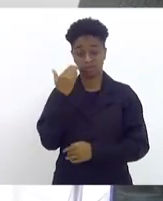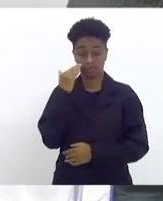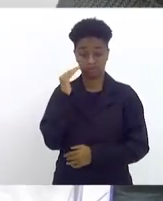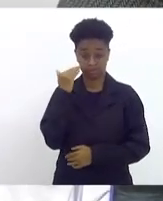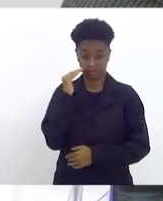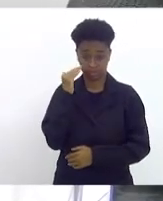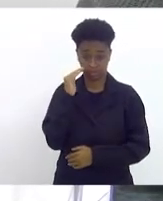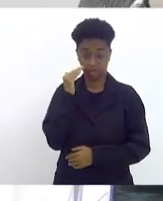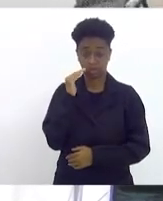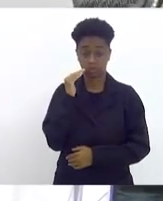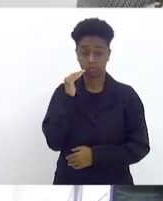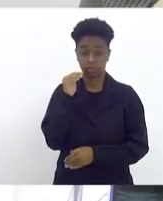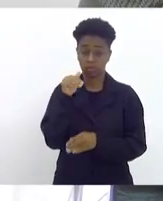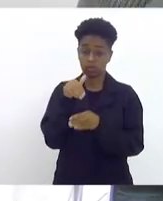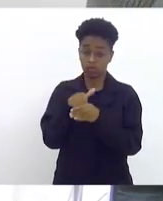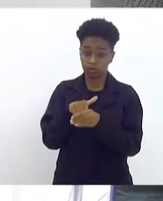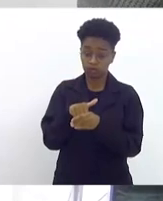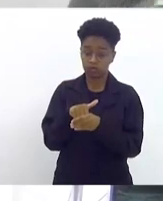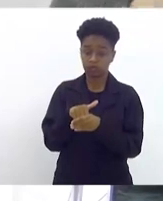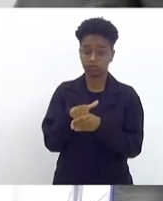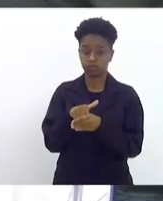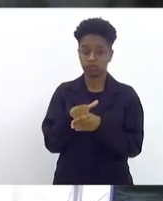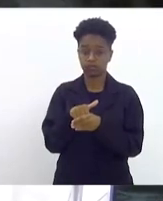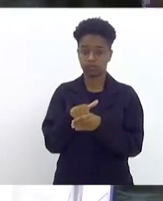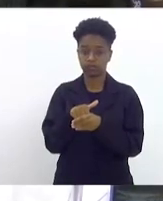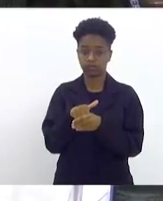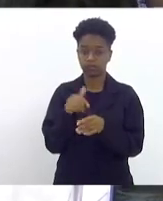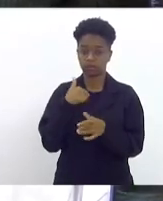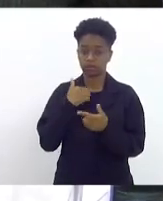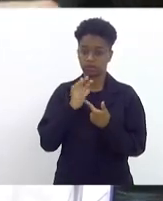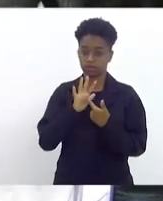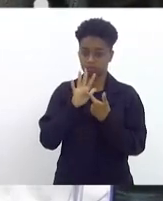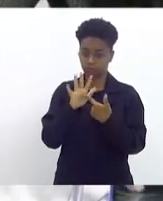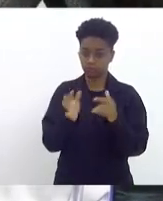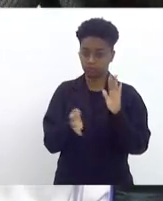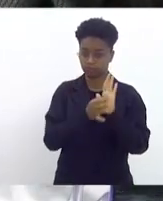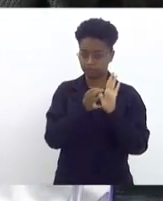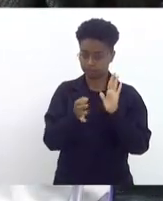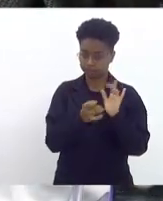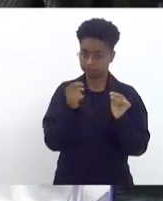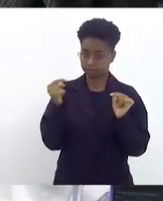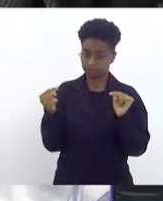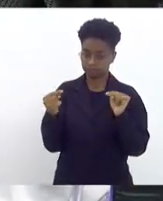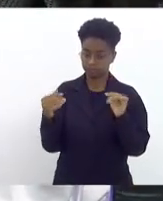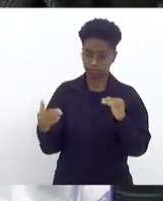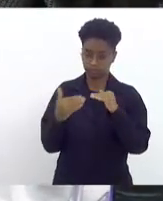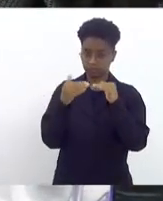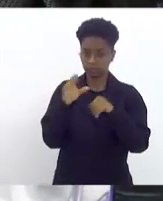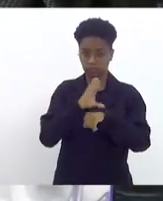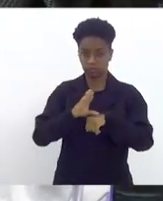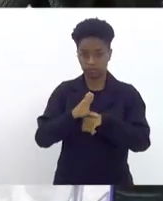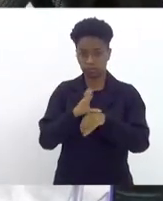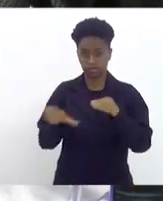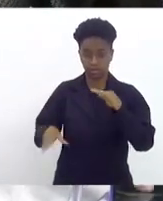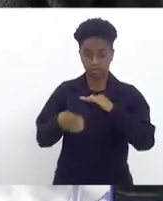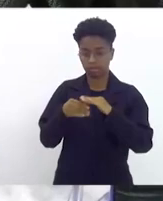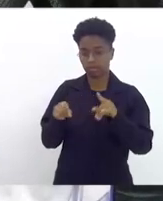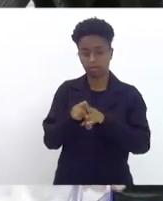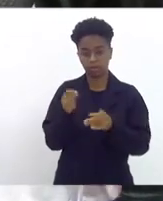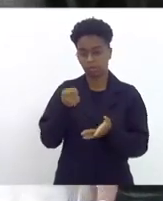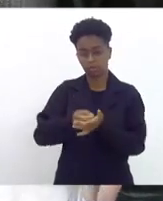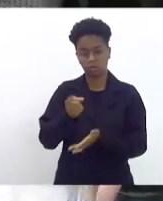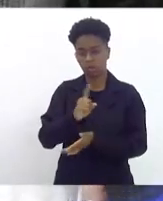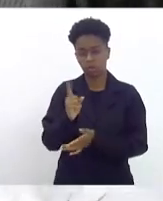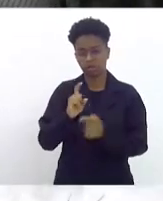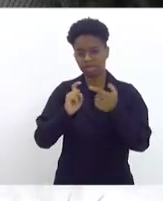que o voto que eu apresentei o parecer pela constitucionalidade com emendas também não obriga o